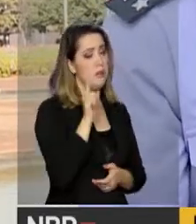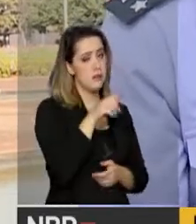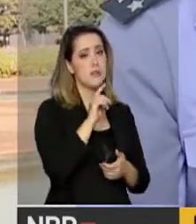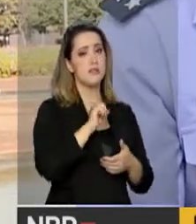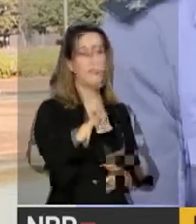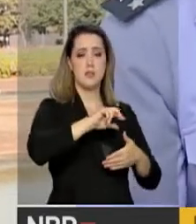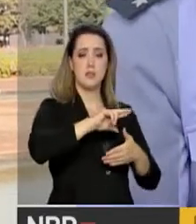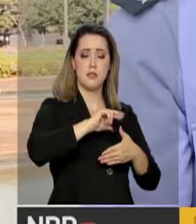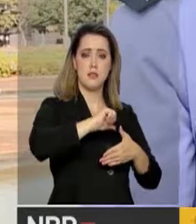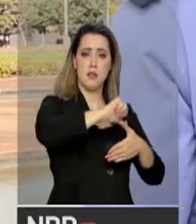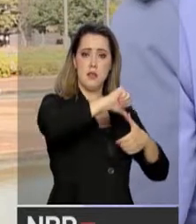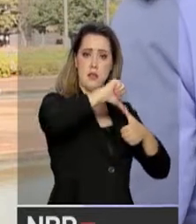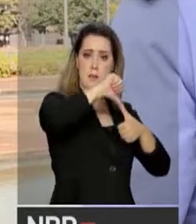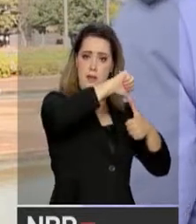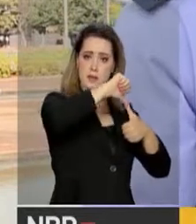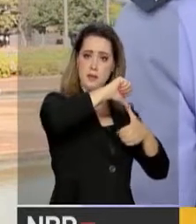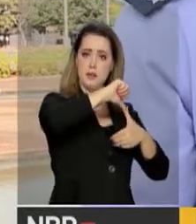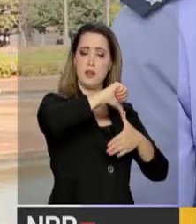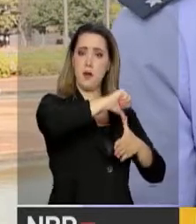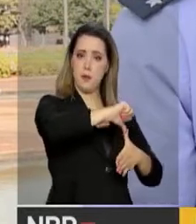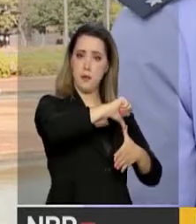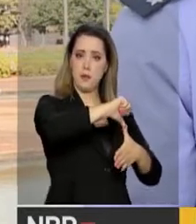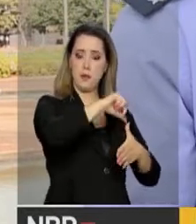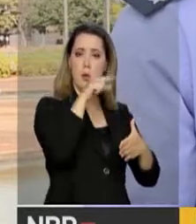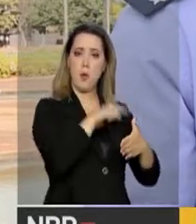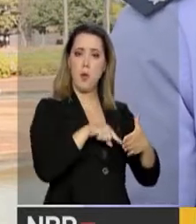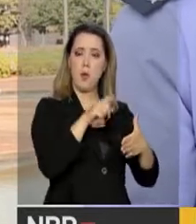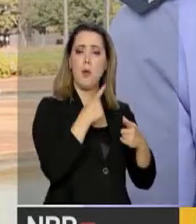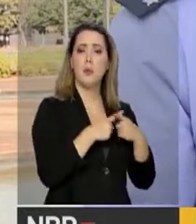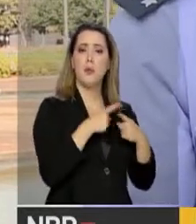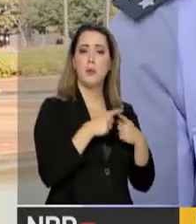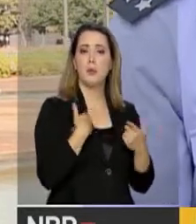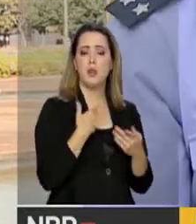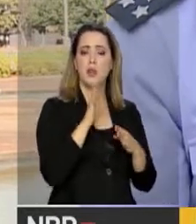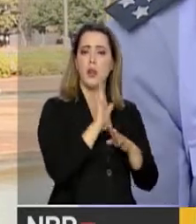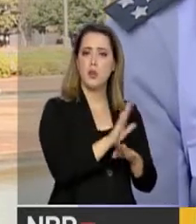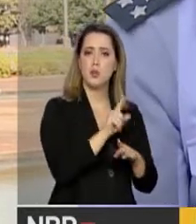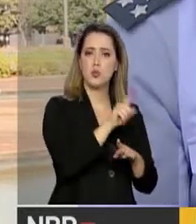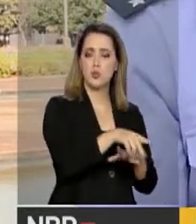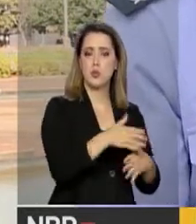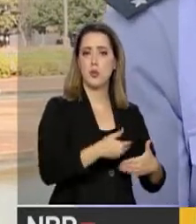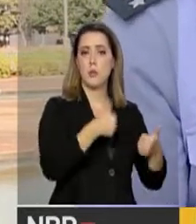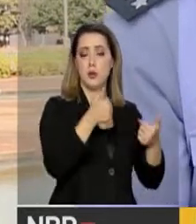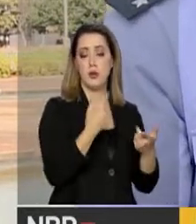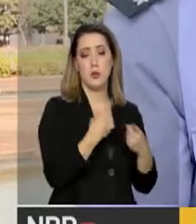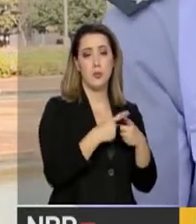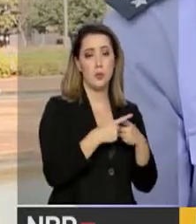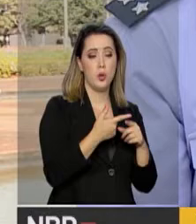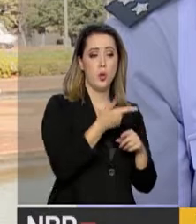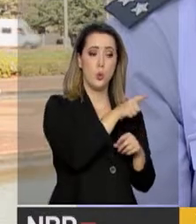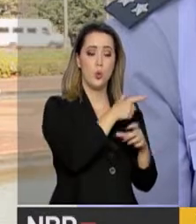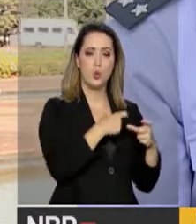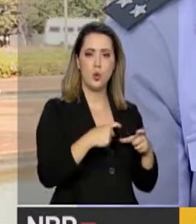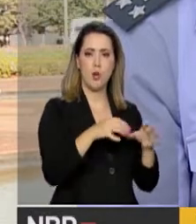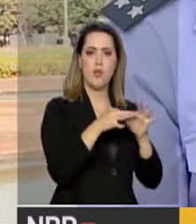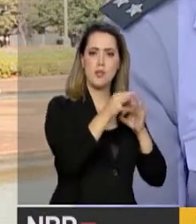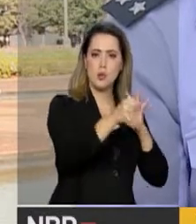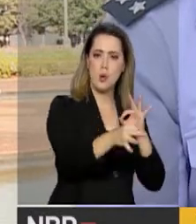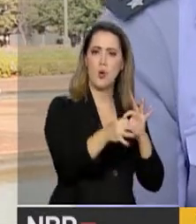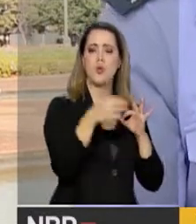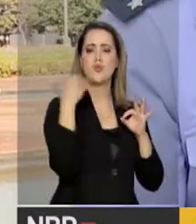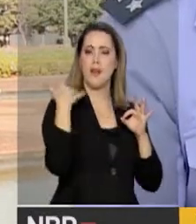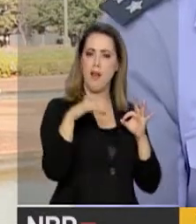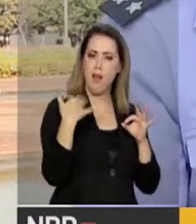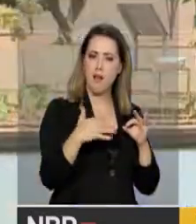partes do mundo. É que realmente talvez a ajuda se torne inoportuna ou a um custo muito alto para o próprio país que vai fornecer essa ajuda